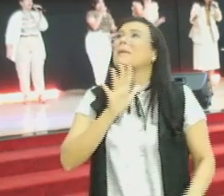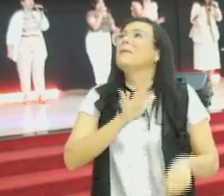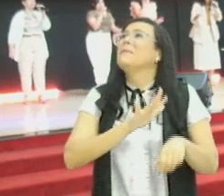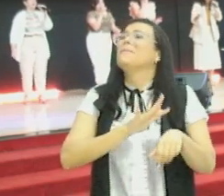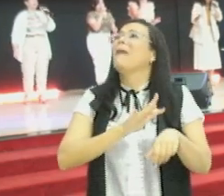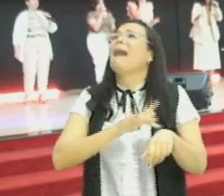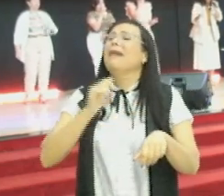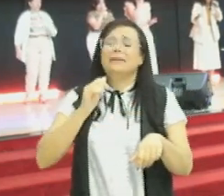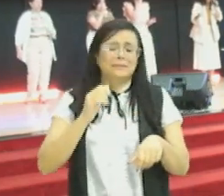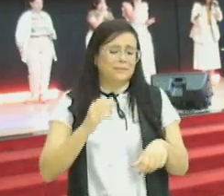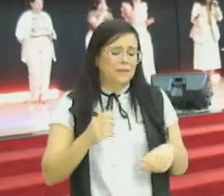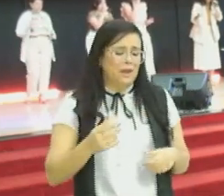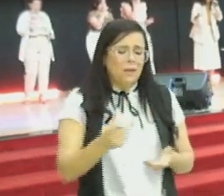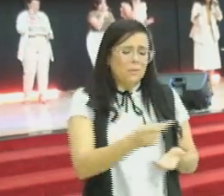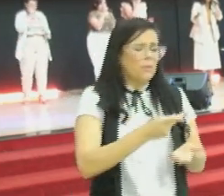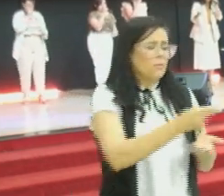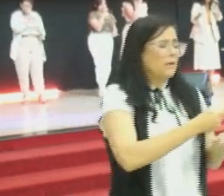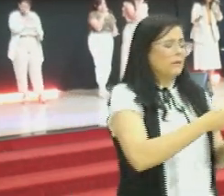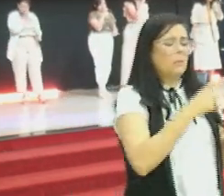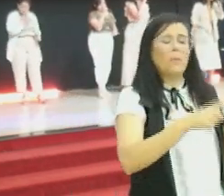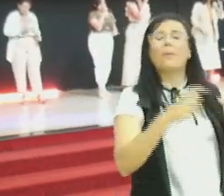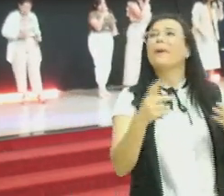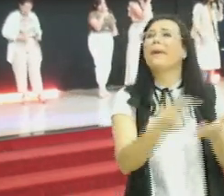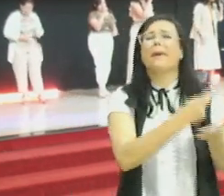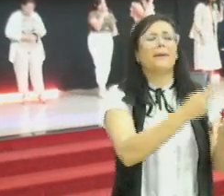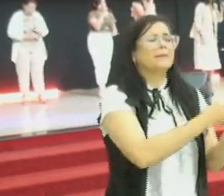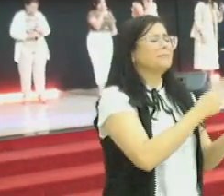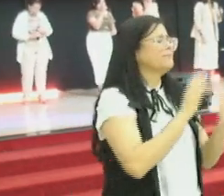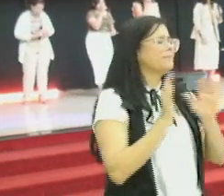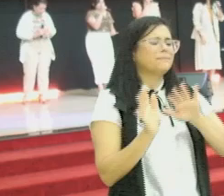em outras fontes.